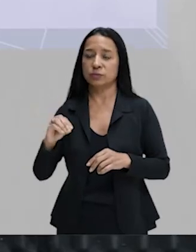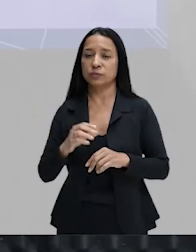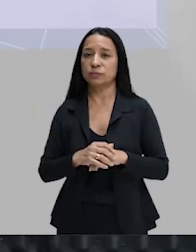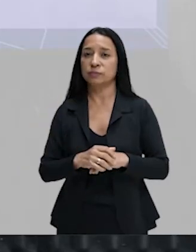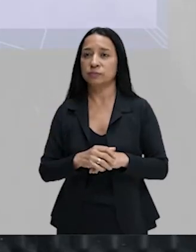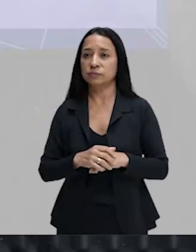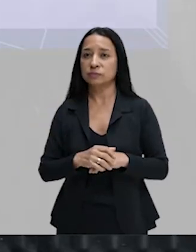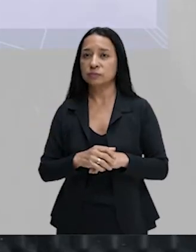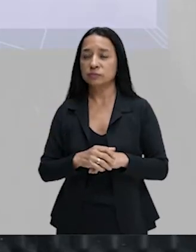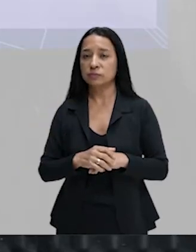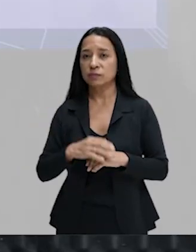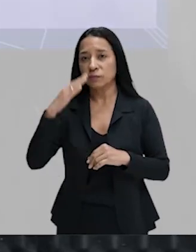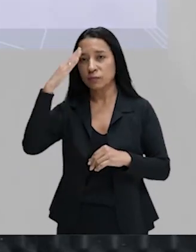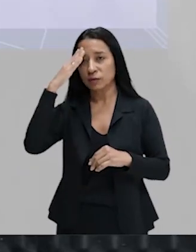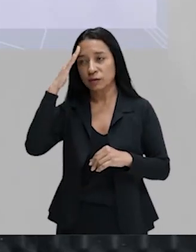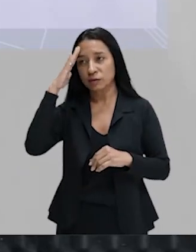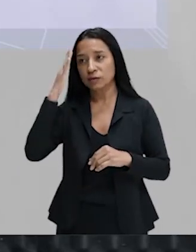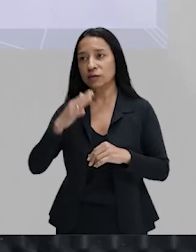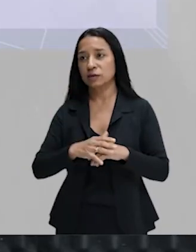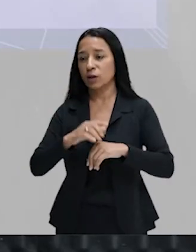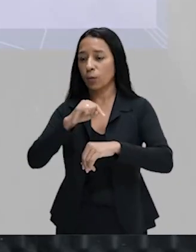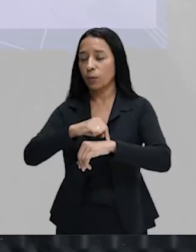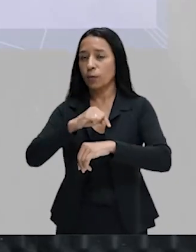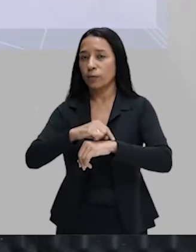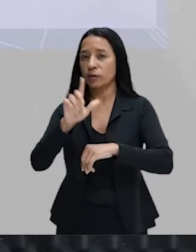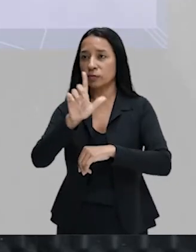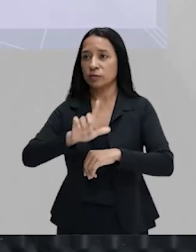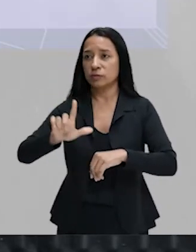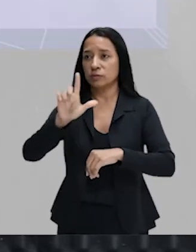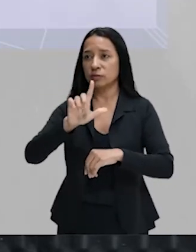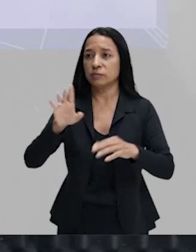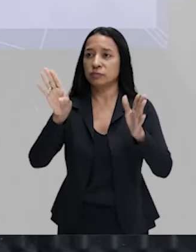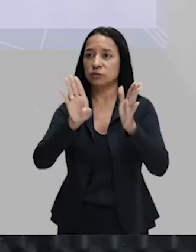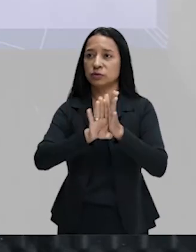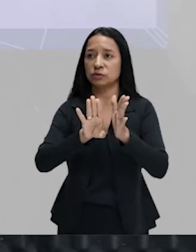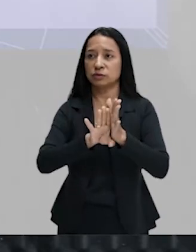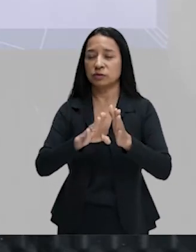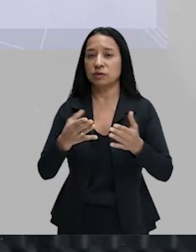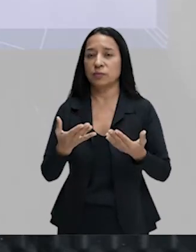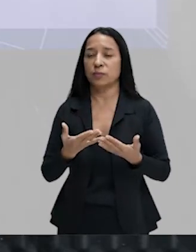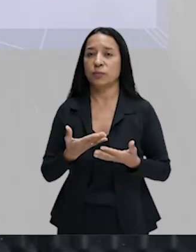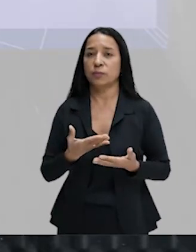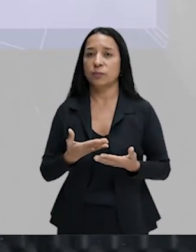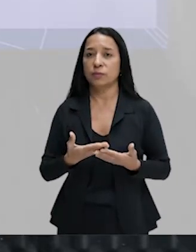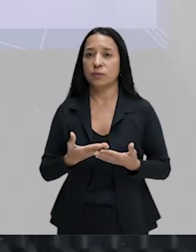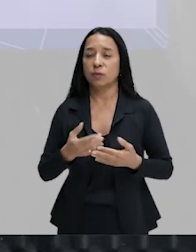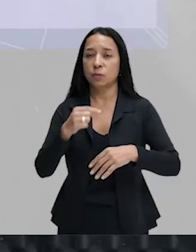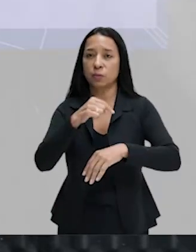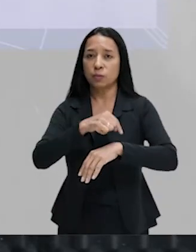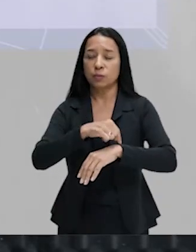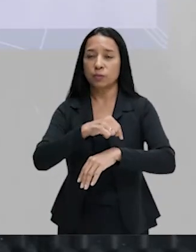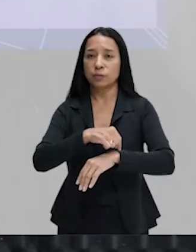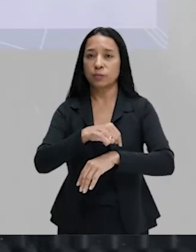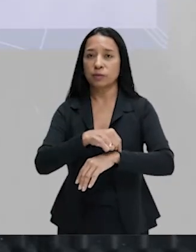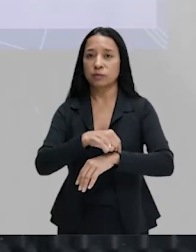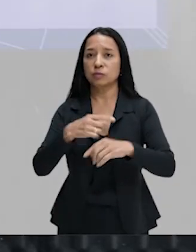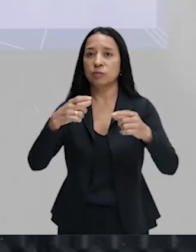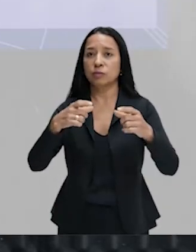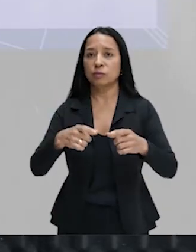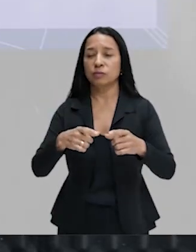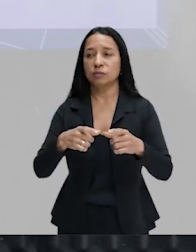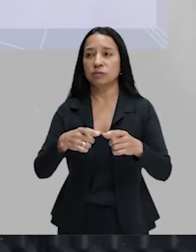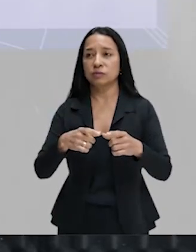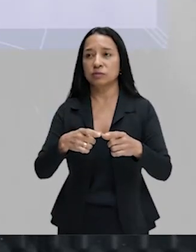tá? Para entender aí esse momento literário. Aí a gente chega no momento